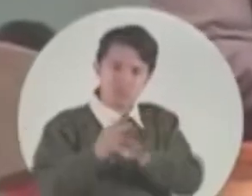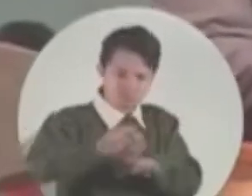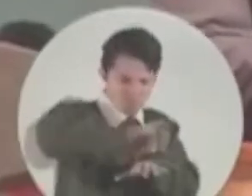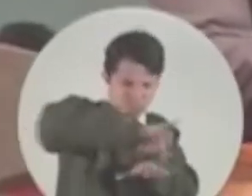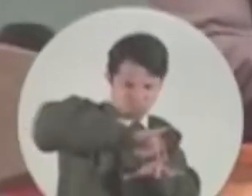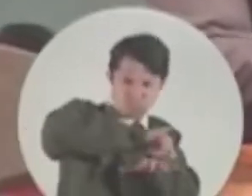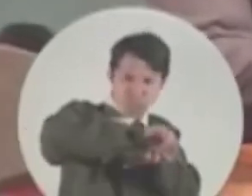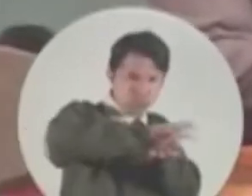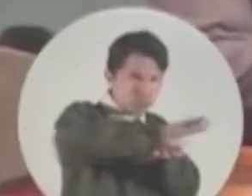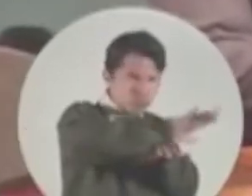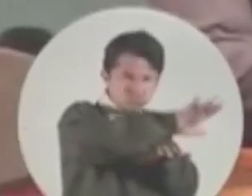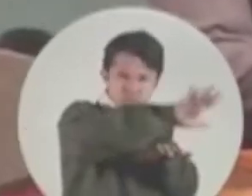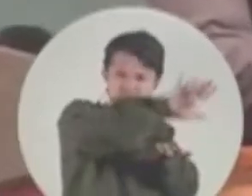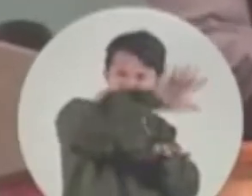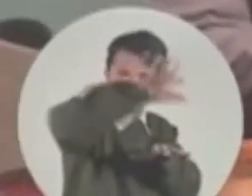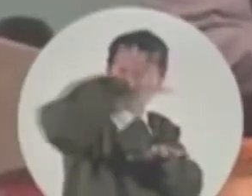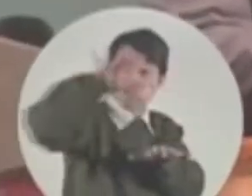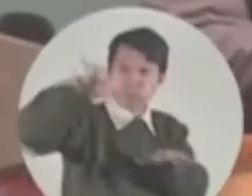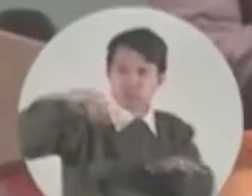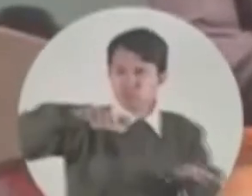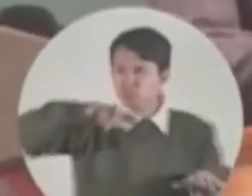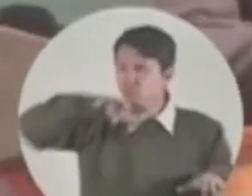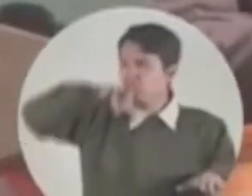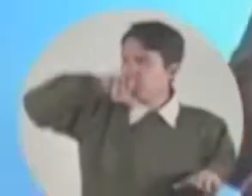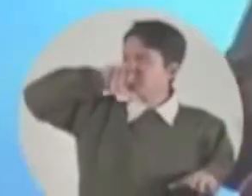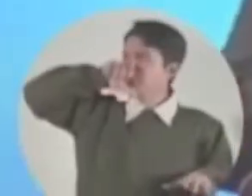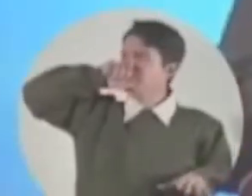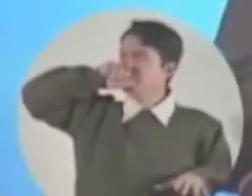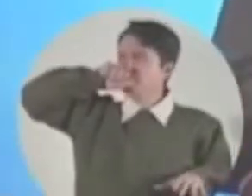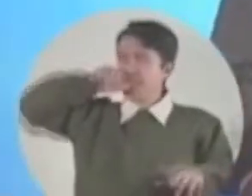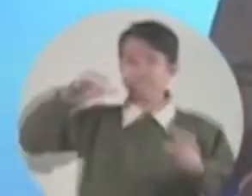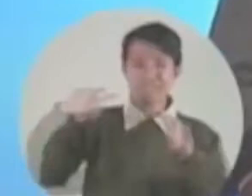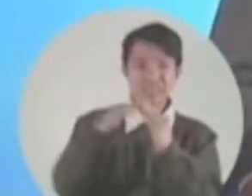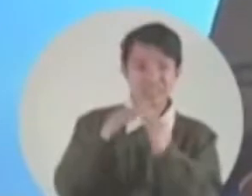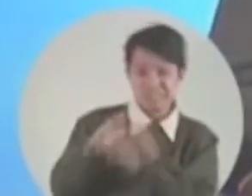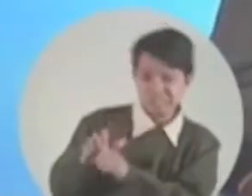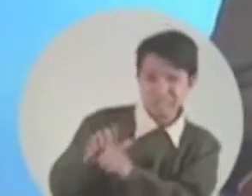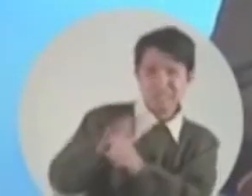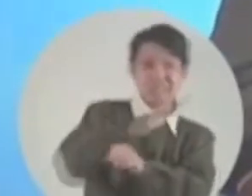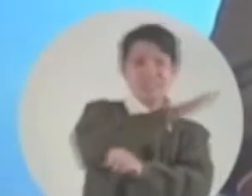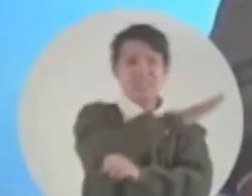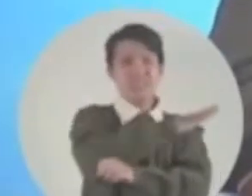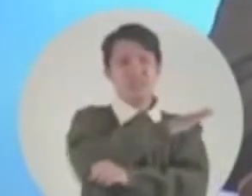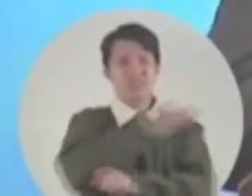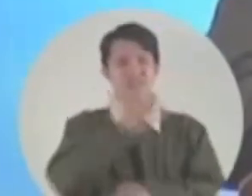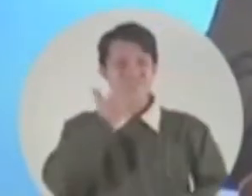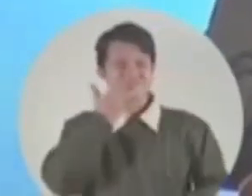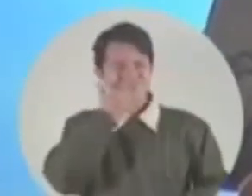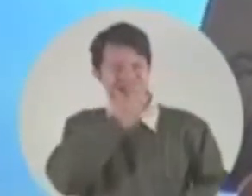enxugou com seus cabelos. E a casa encheu-se com a fragrância do perfume.